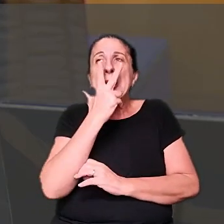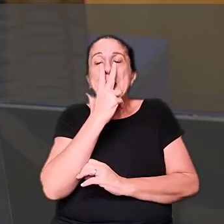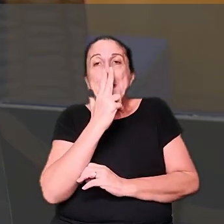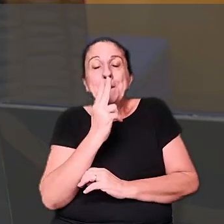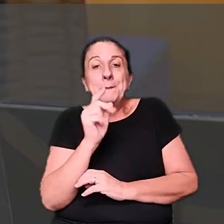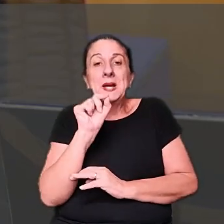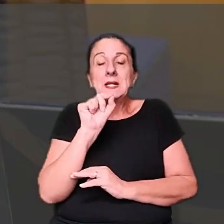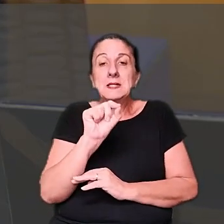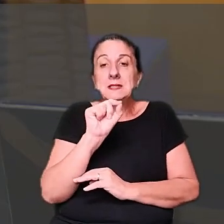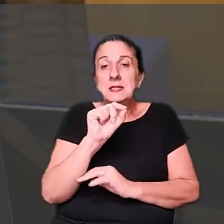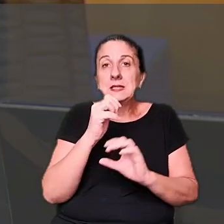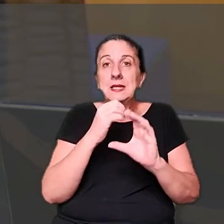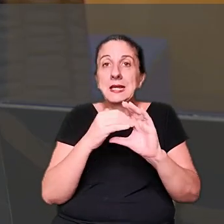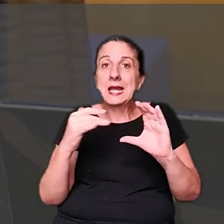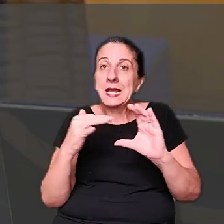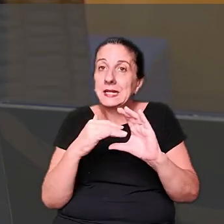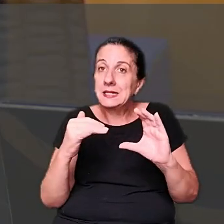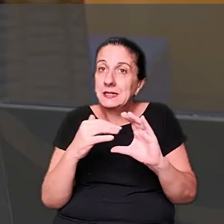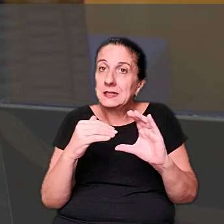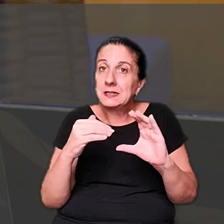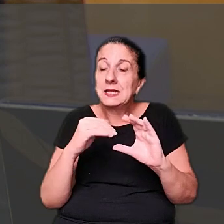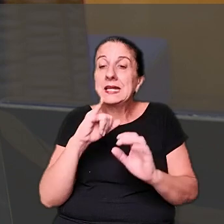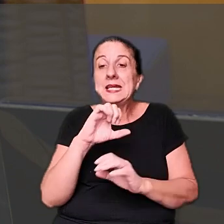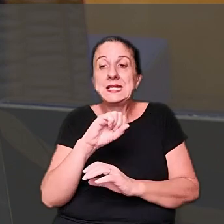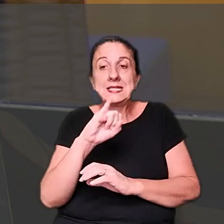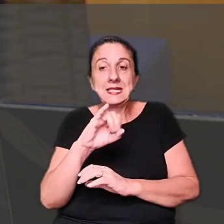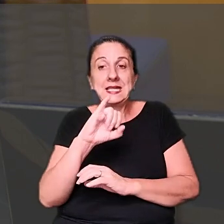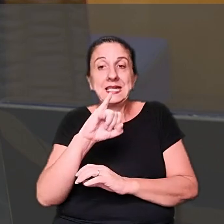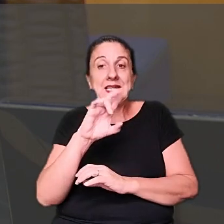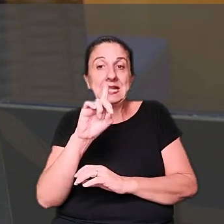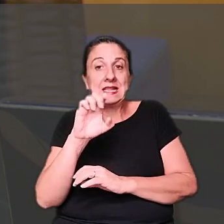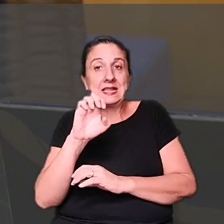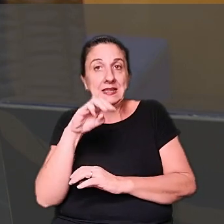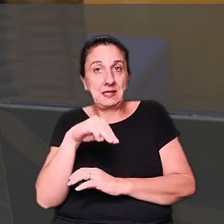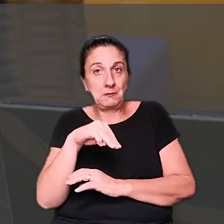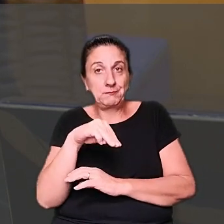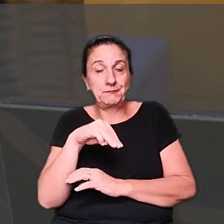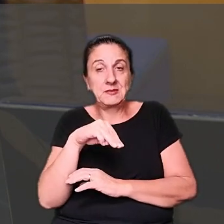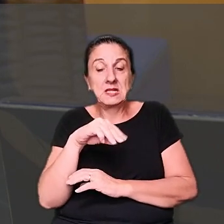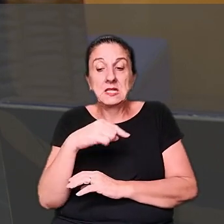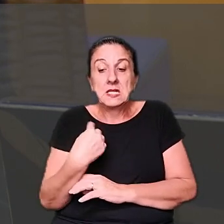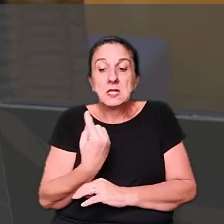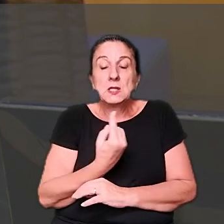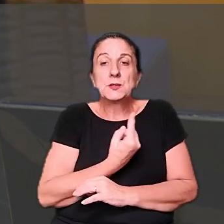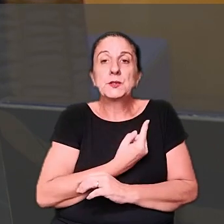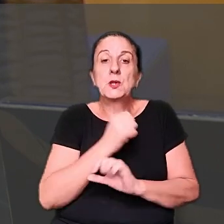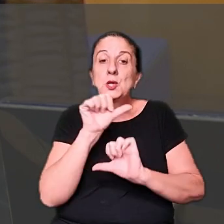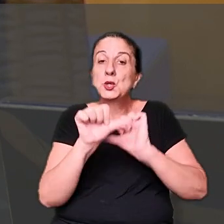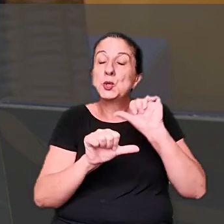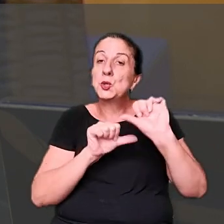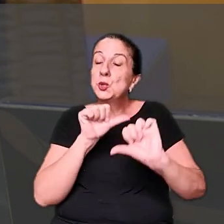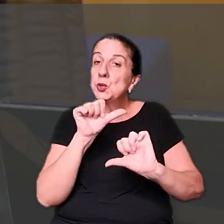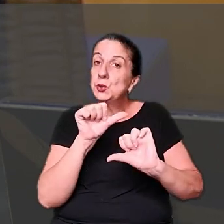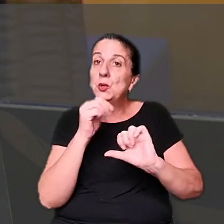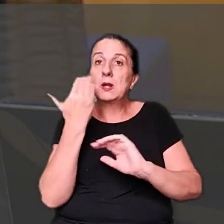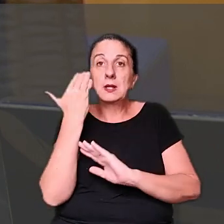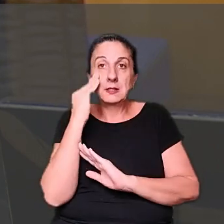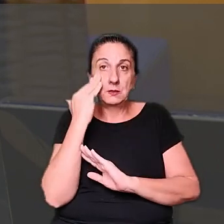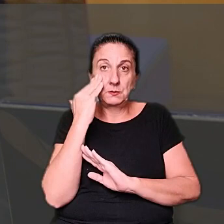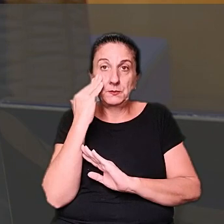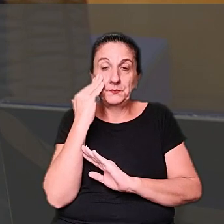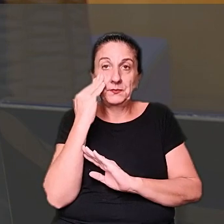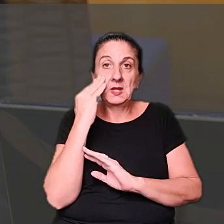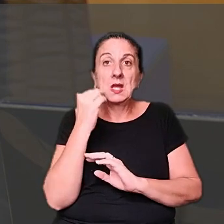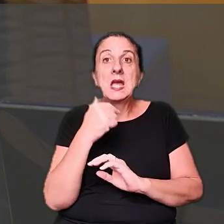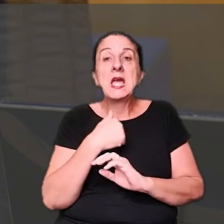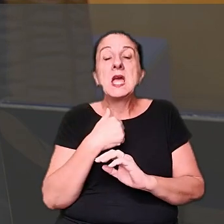Me parece que estaria caracterizado o bis in idem se nós alterarmos este